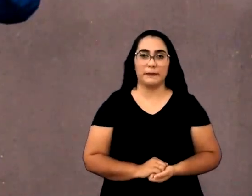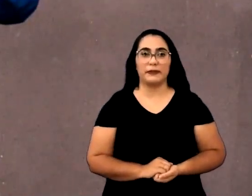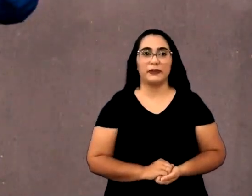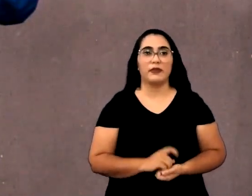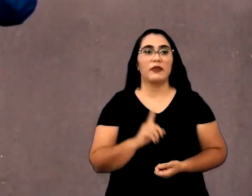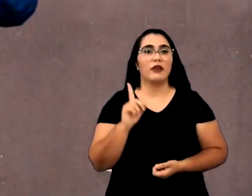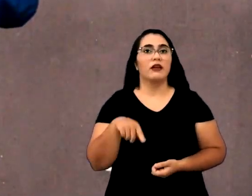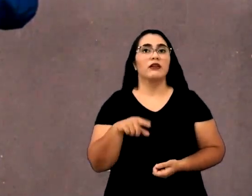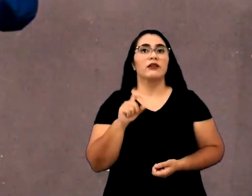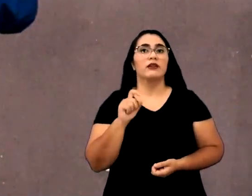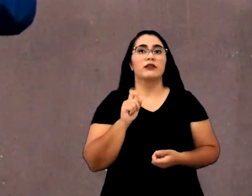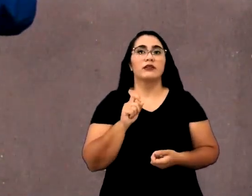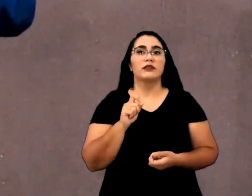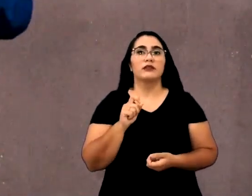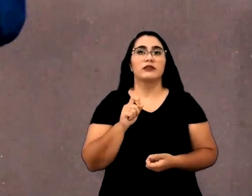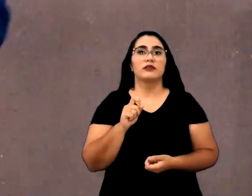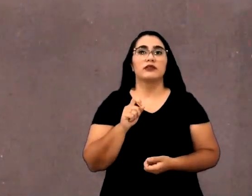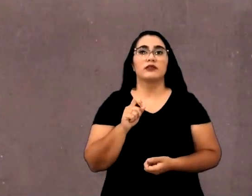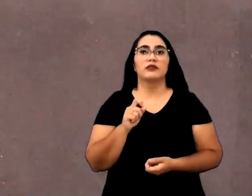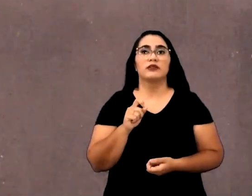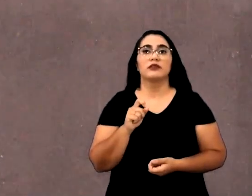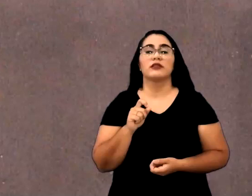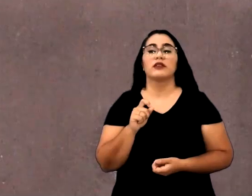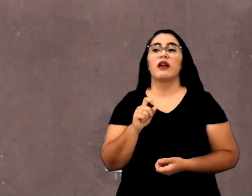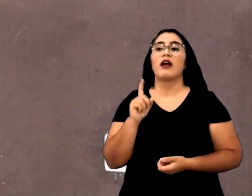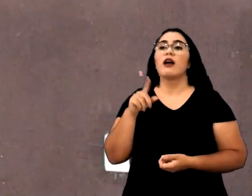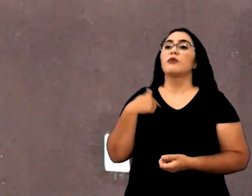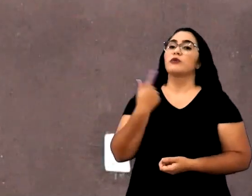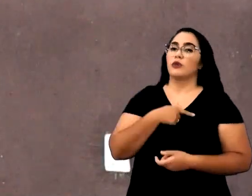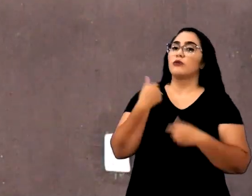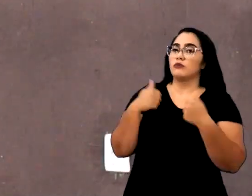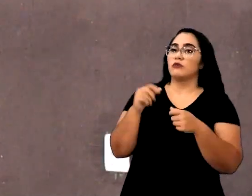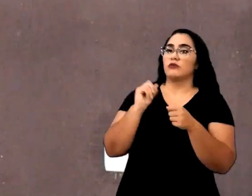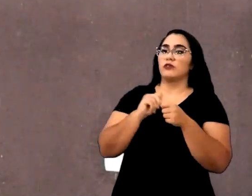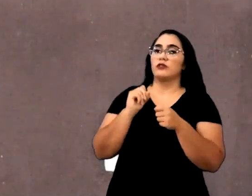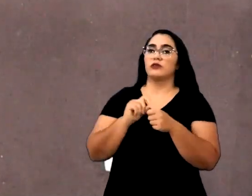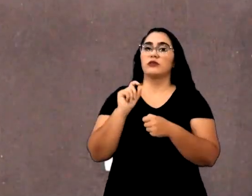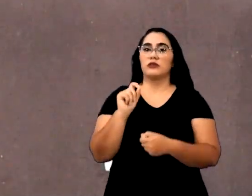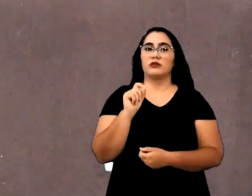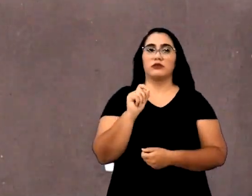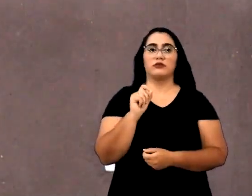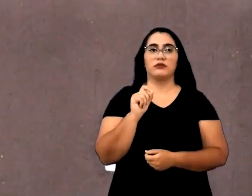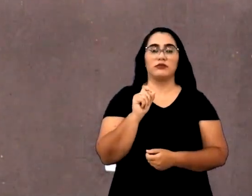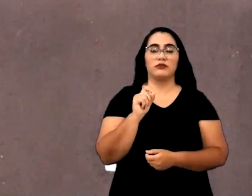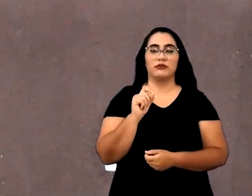que é o que realmente, o que precisamos fazer,